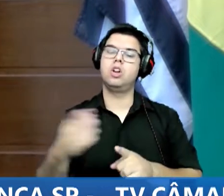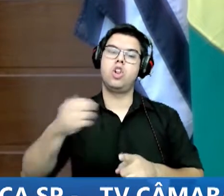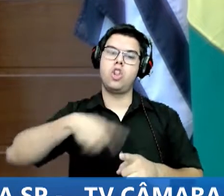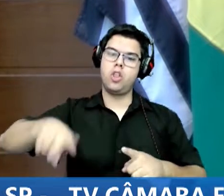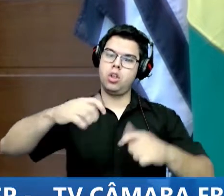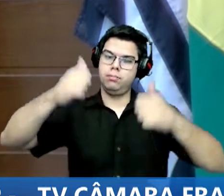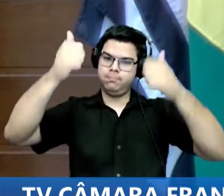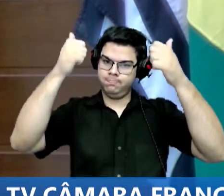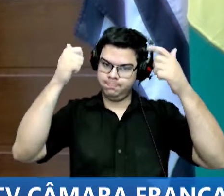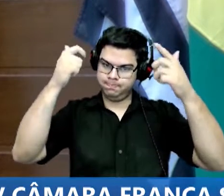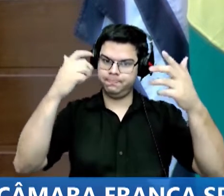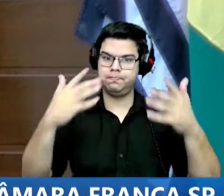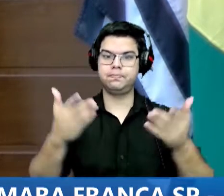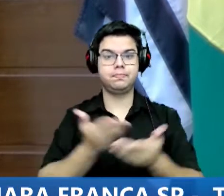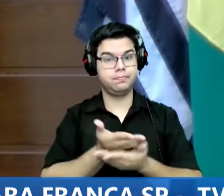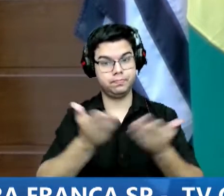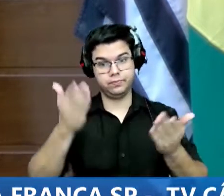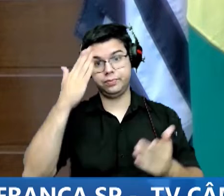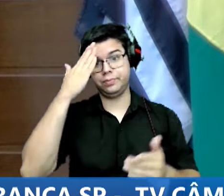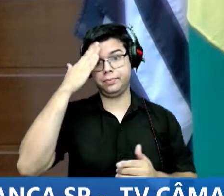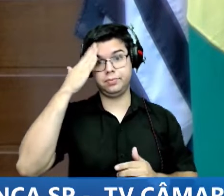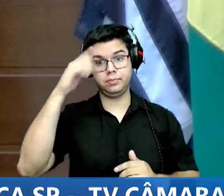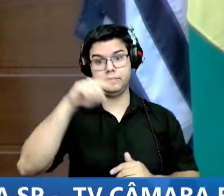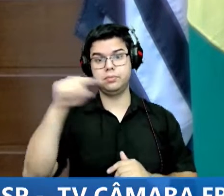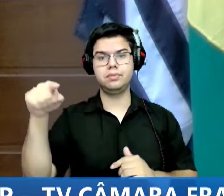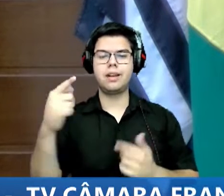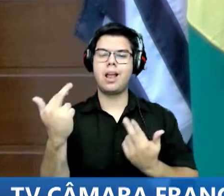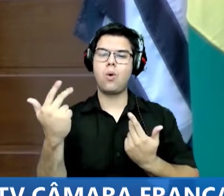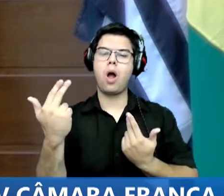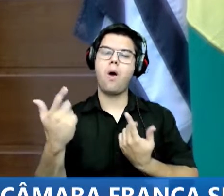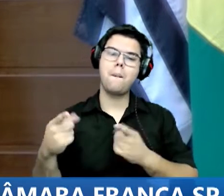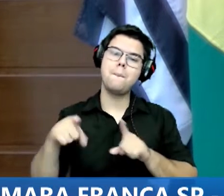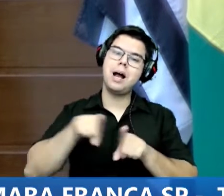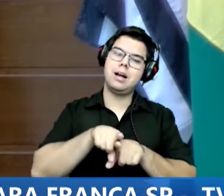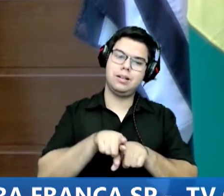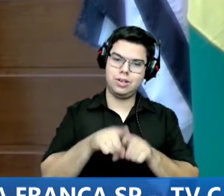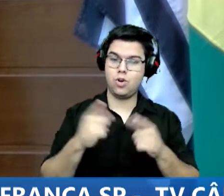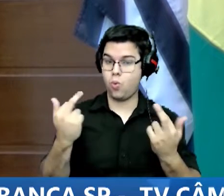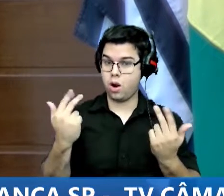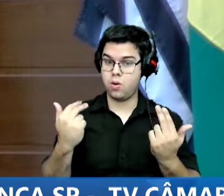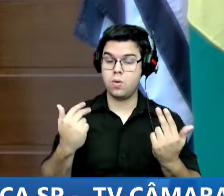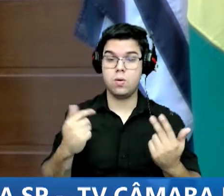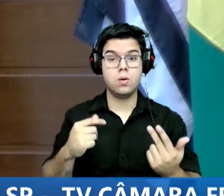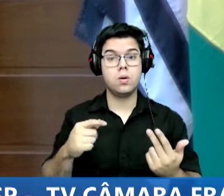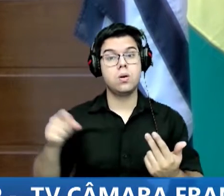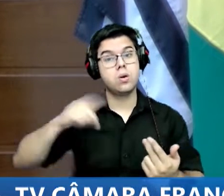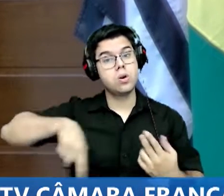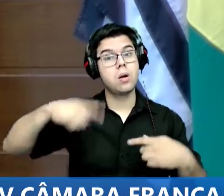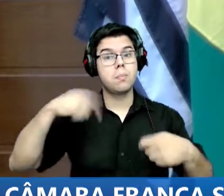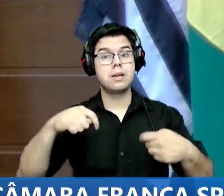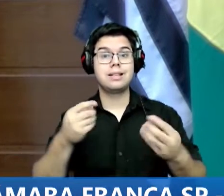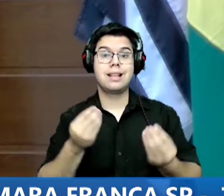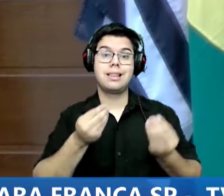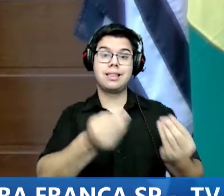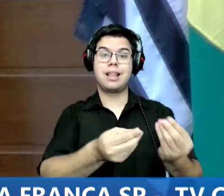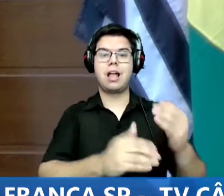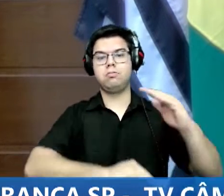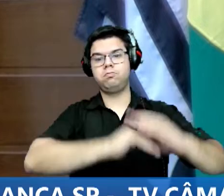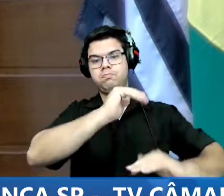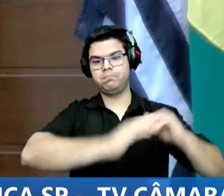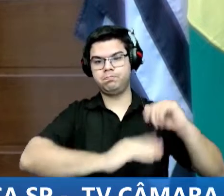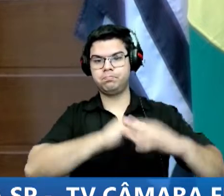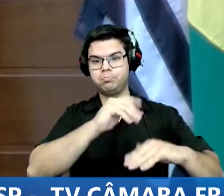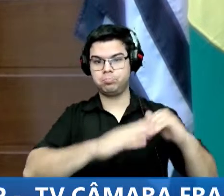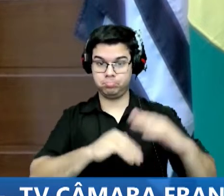para que vocês também sejam nossos parceiros. Nós precisamos qualificar a nossa mão de obra